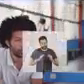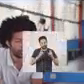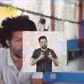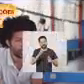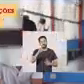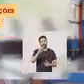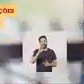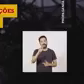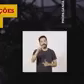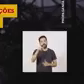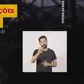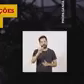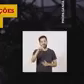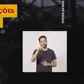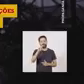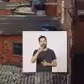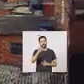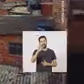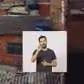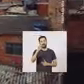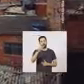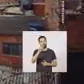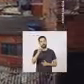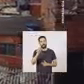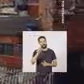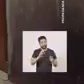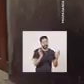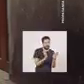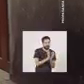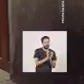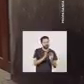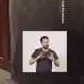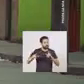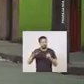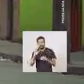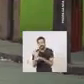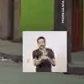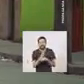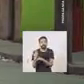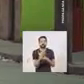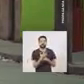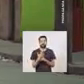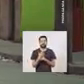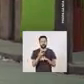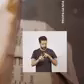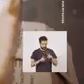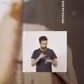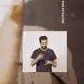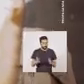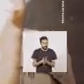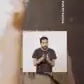Nasci na cabana do pai Tomás. Aqui é um aglomerado que se junta para se ajudar. O